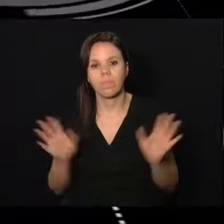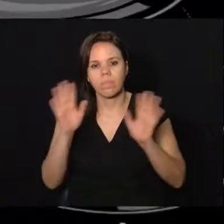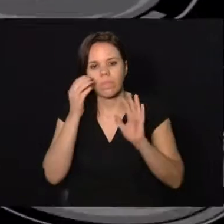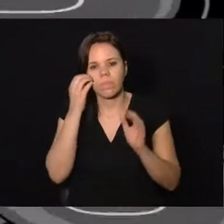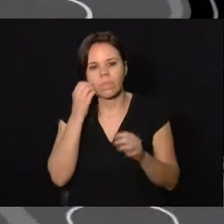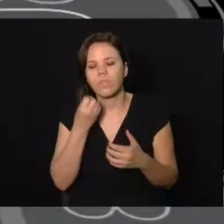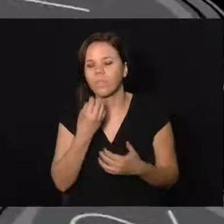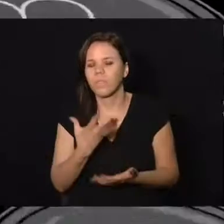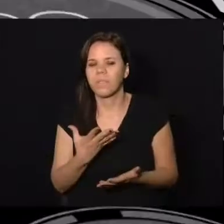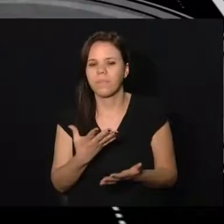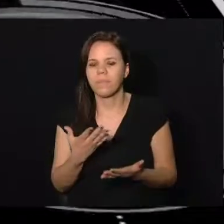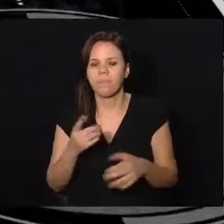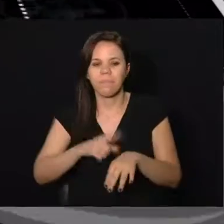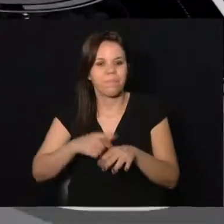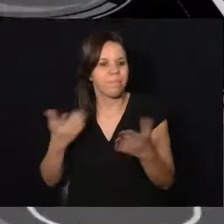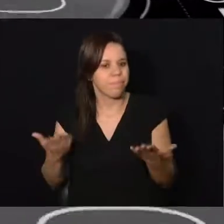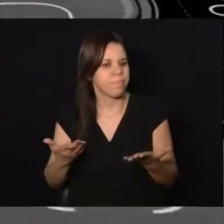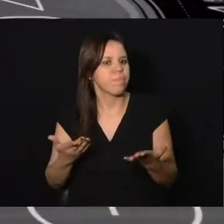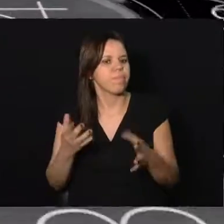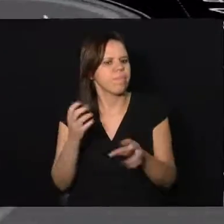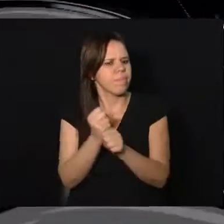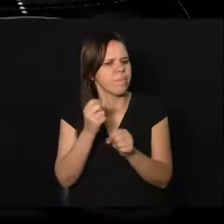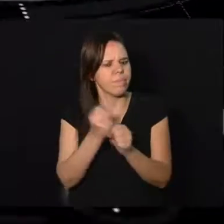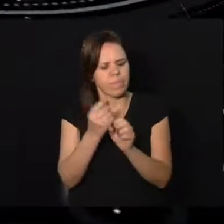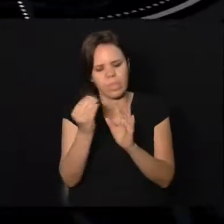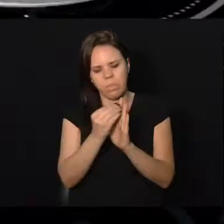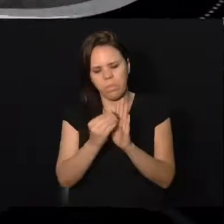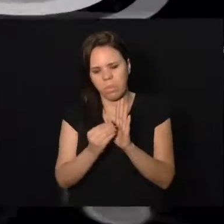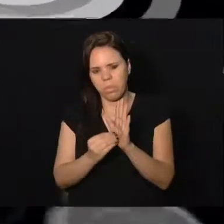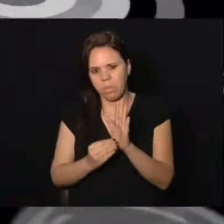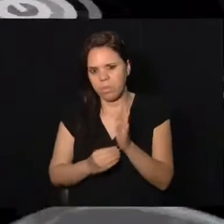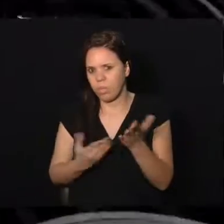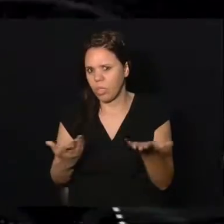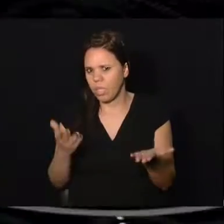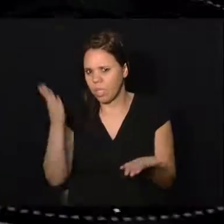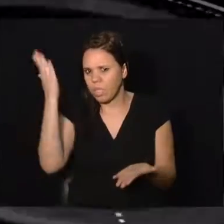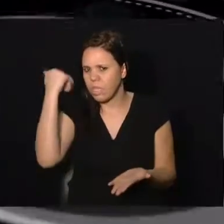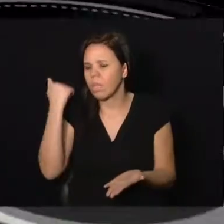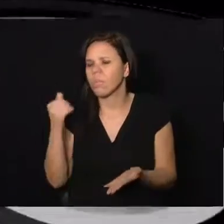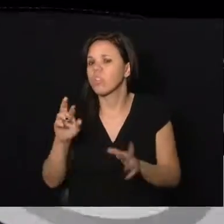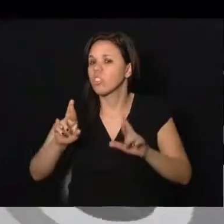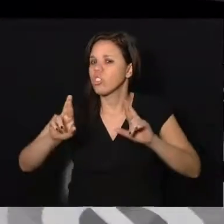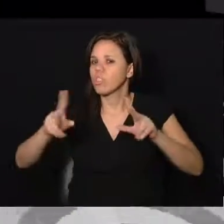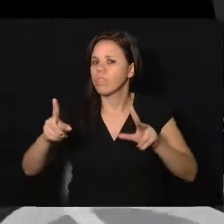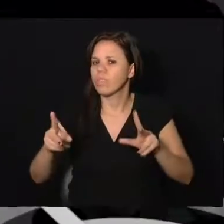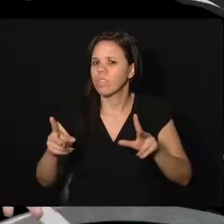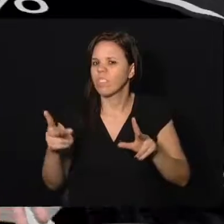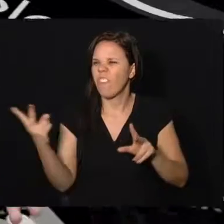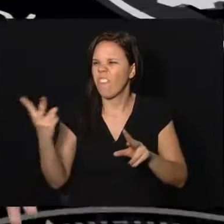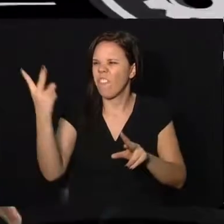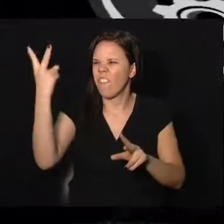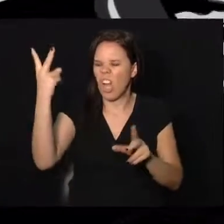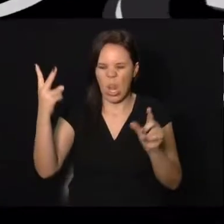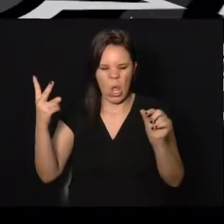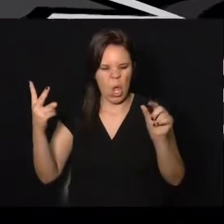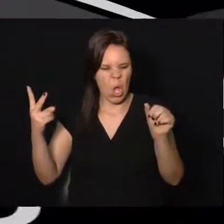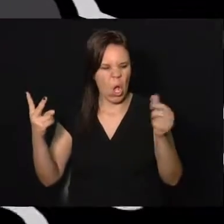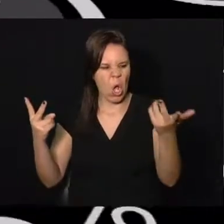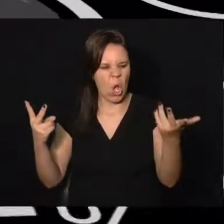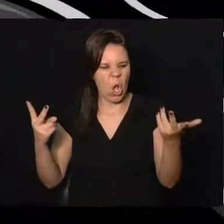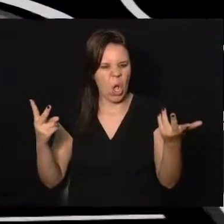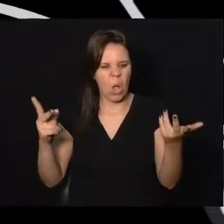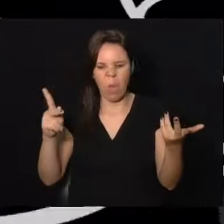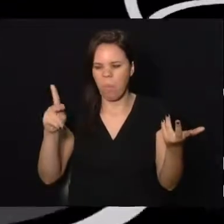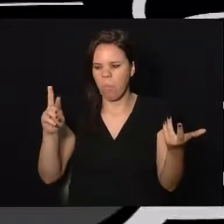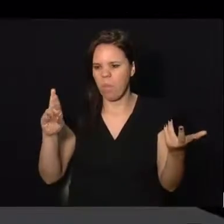Olá, tudo bem? É hora de colocar as contas na ponta do lápis. Você sabe qual a diferença entre preço e valor? Bom,